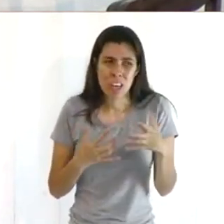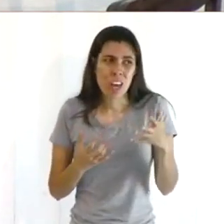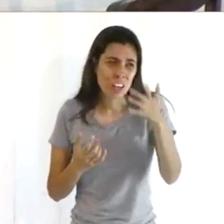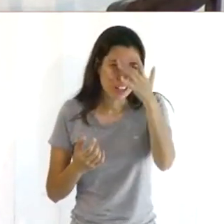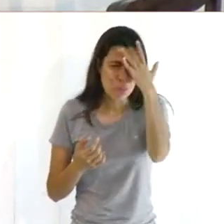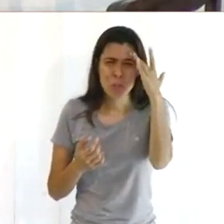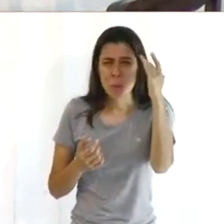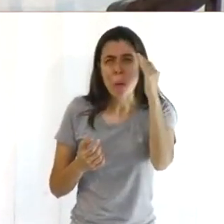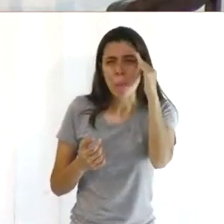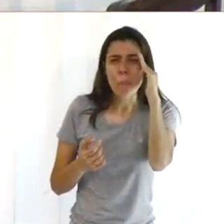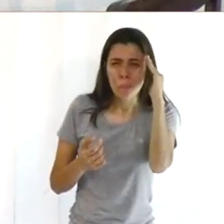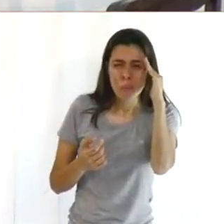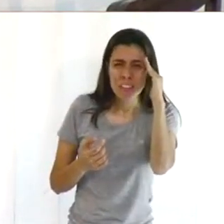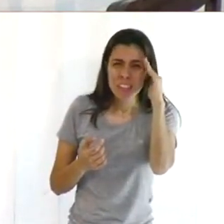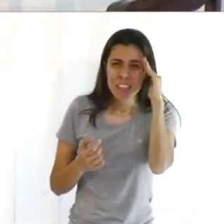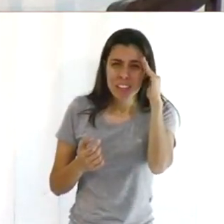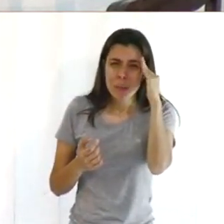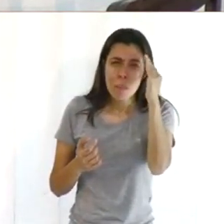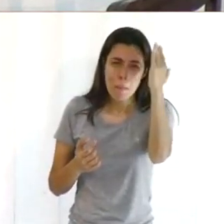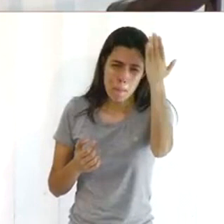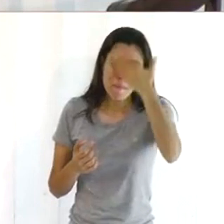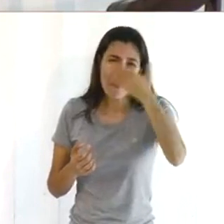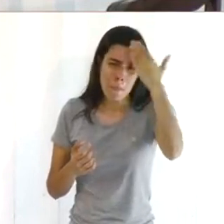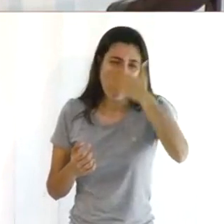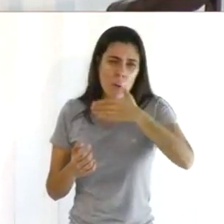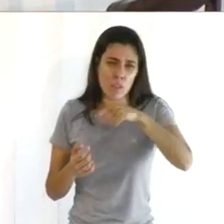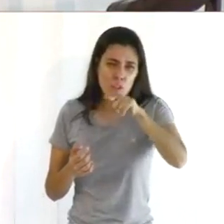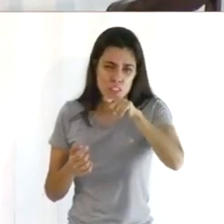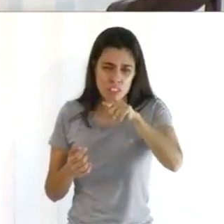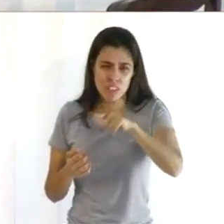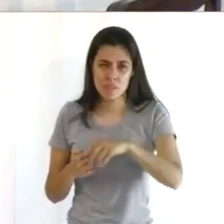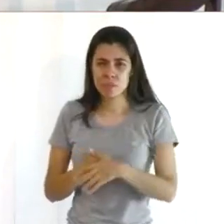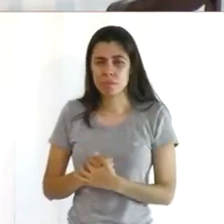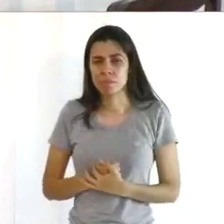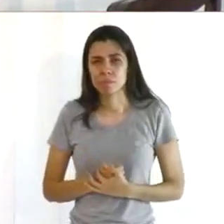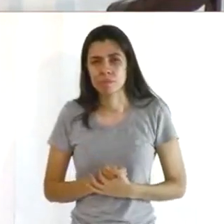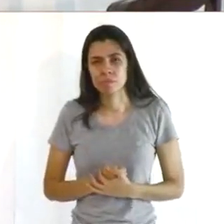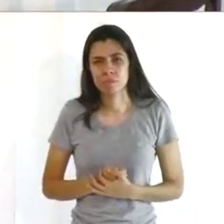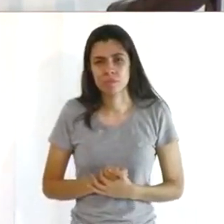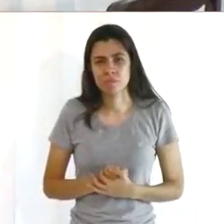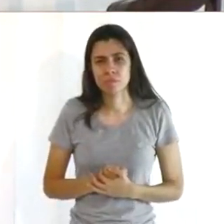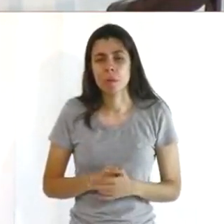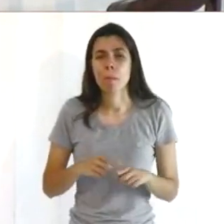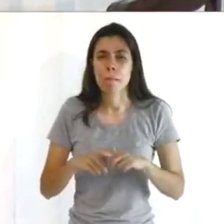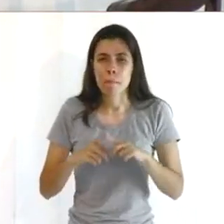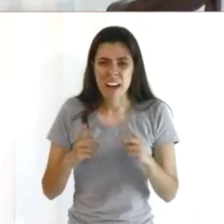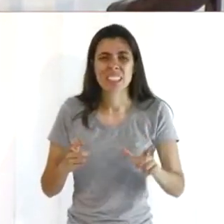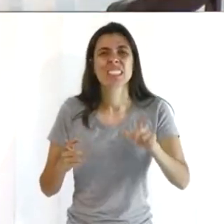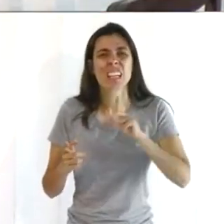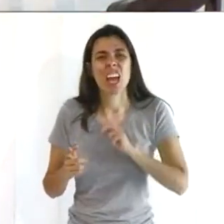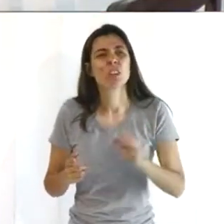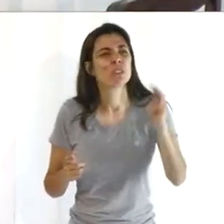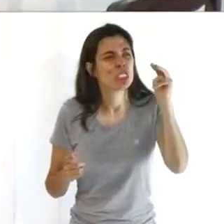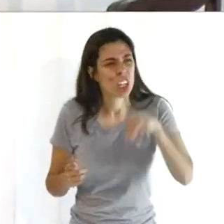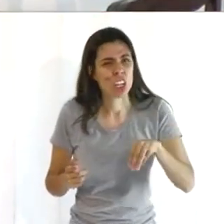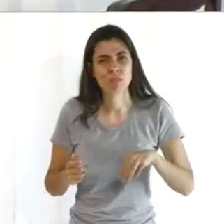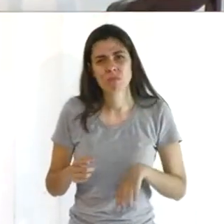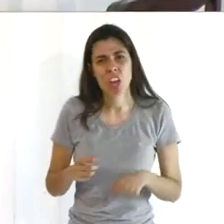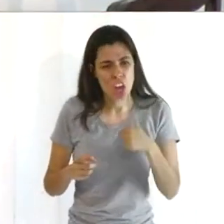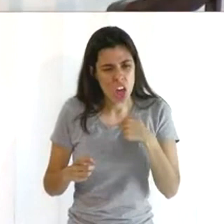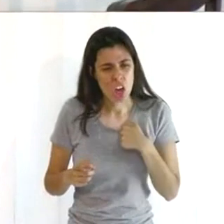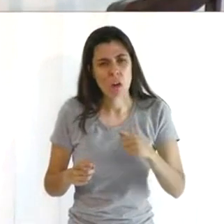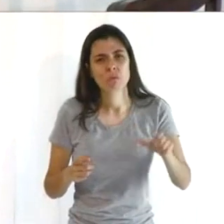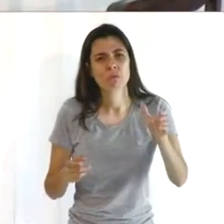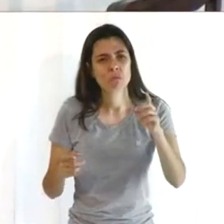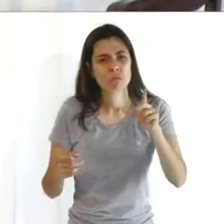que não é pequena, mas que é muito forte. Às vezes sim, eu tenho até quantos na minha alma. Mas